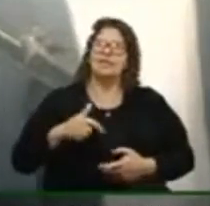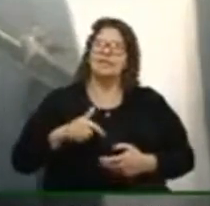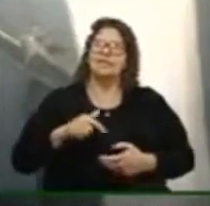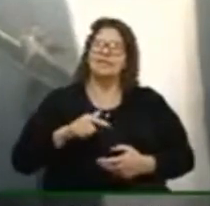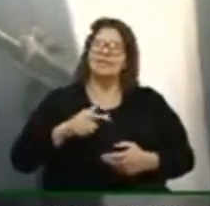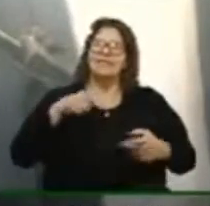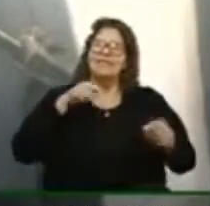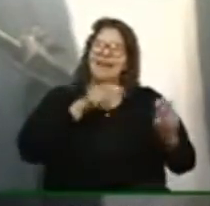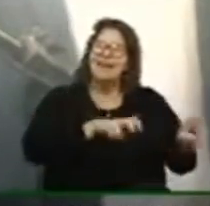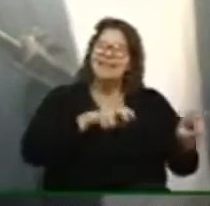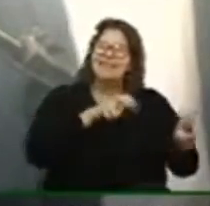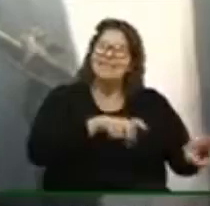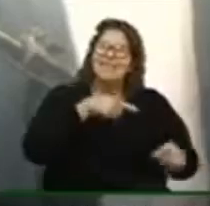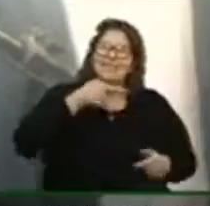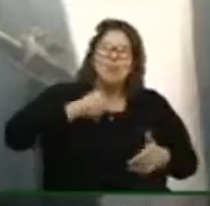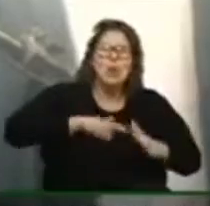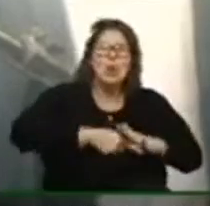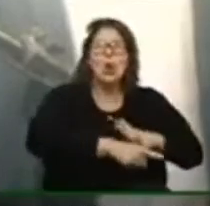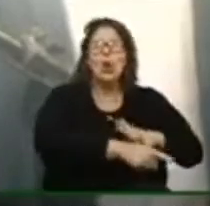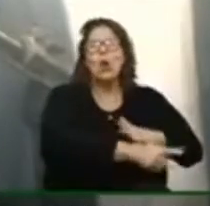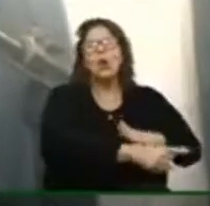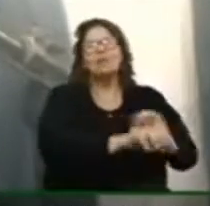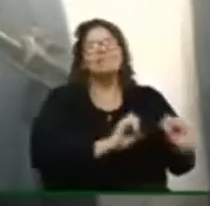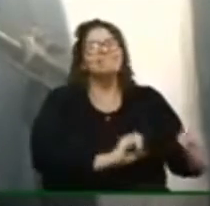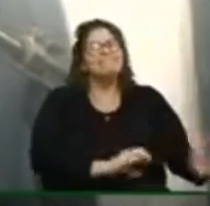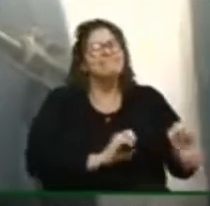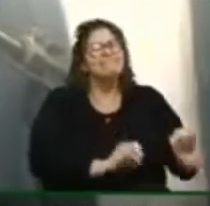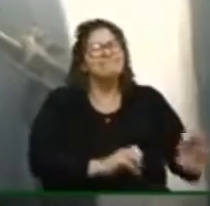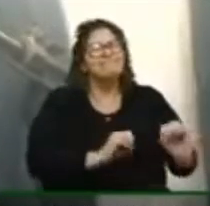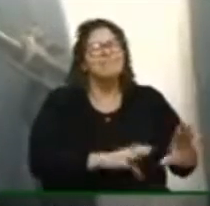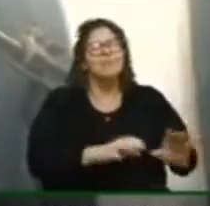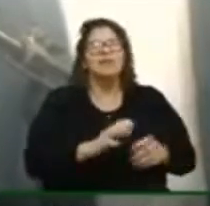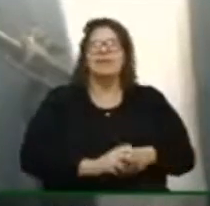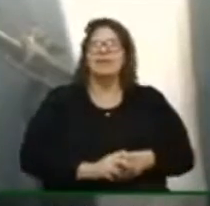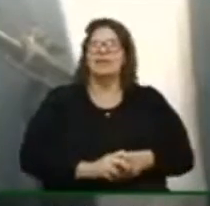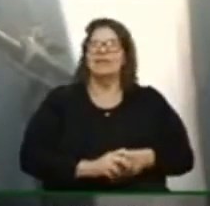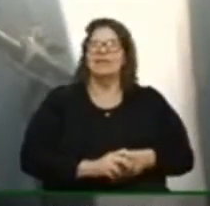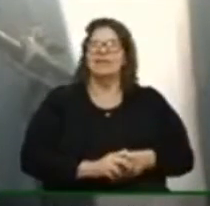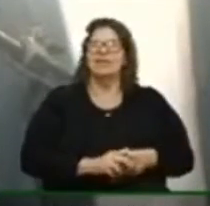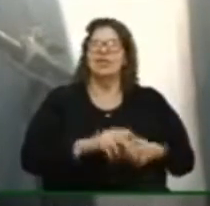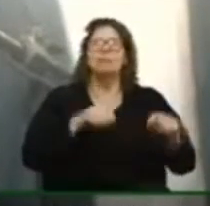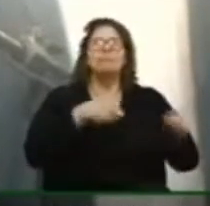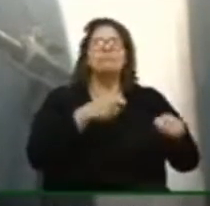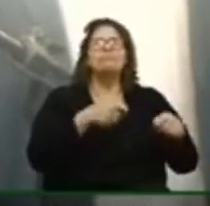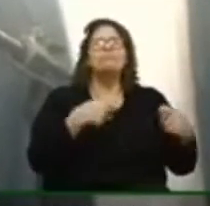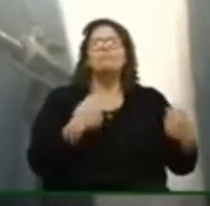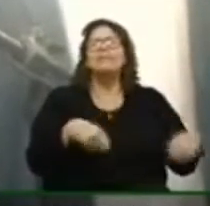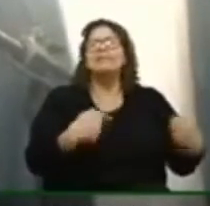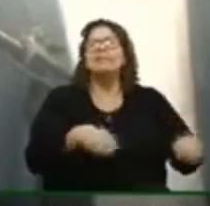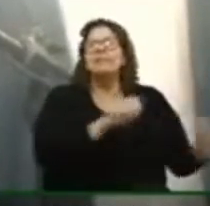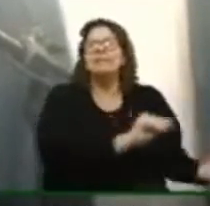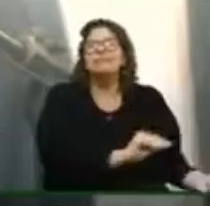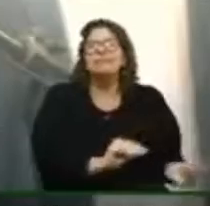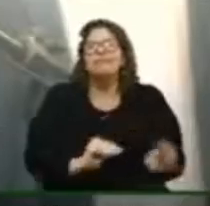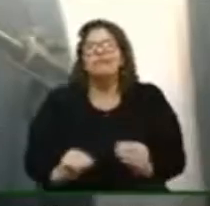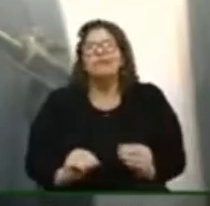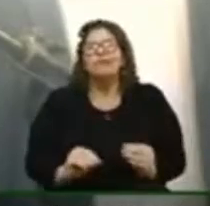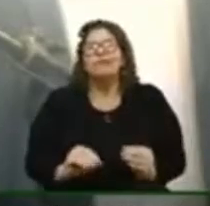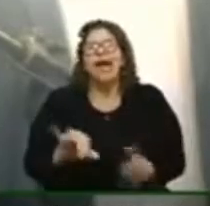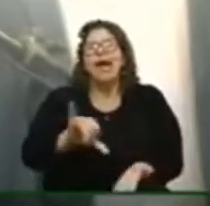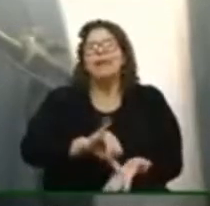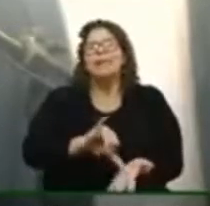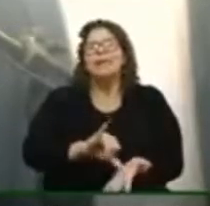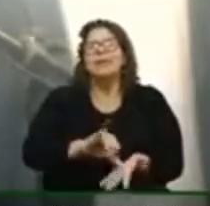êxodo rural o acúmulo de jovens aquino nas captar capital e nas principais cidades conseguindo desenvolver